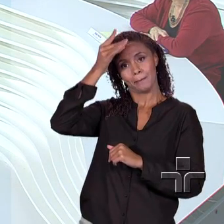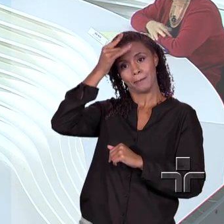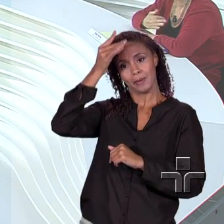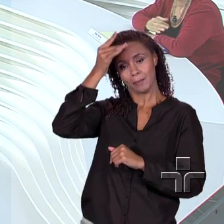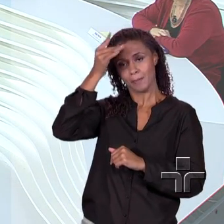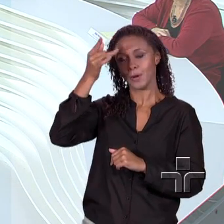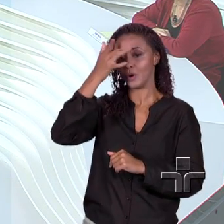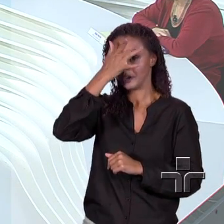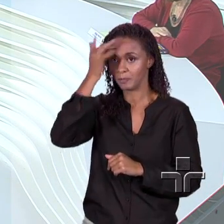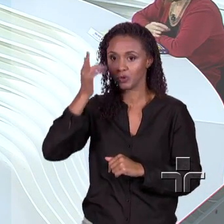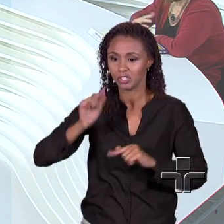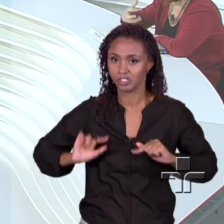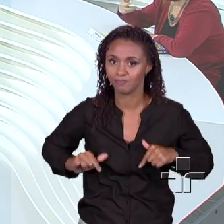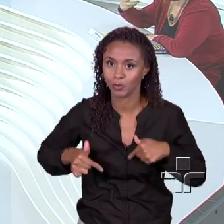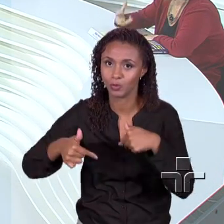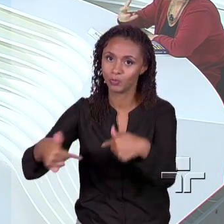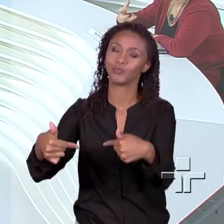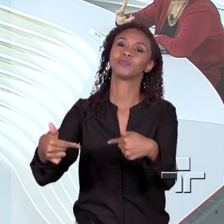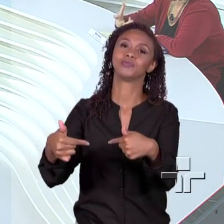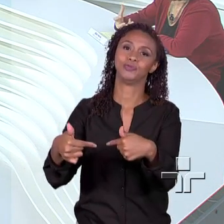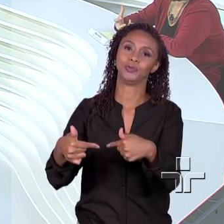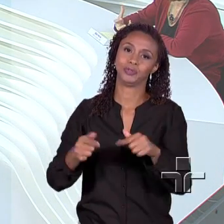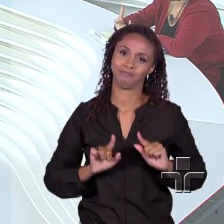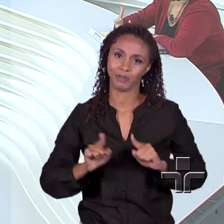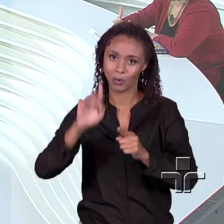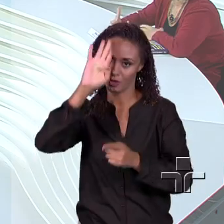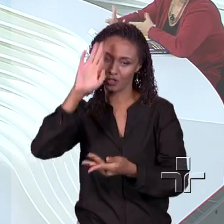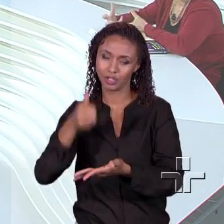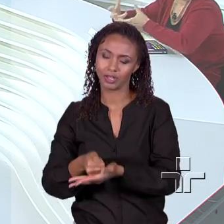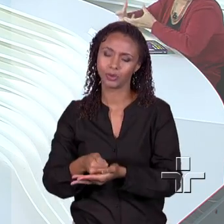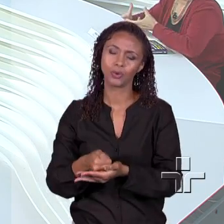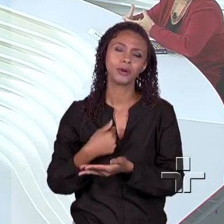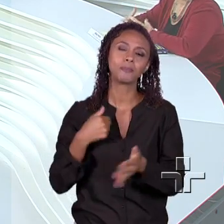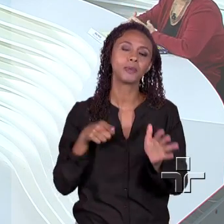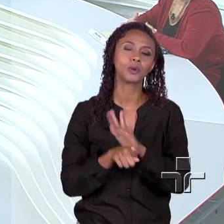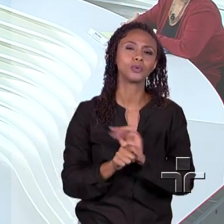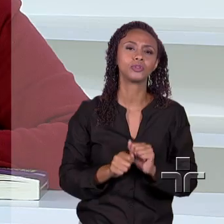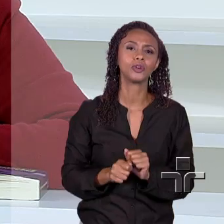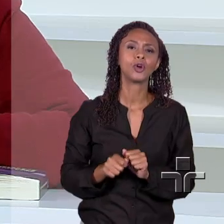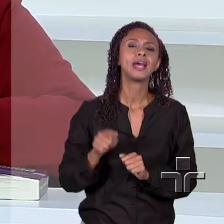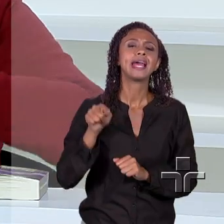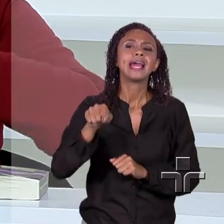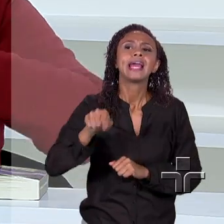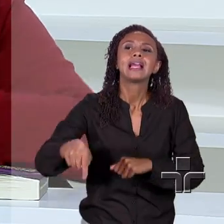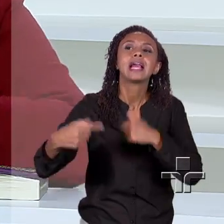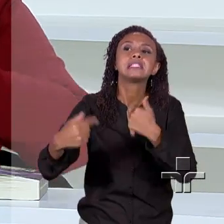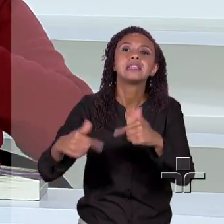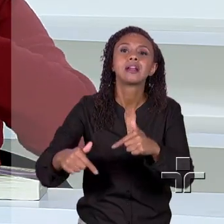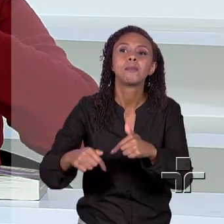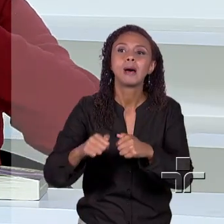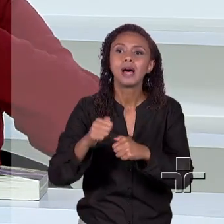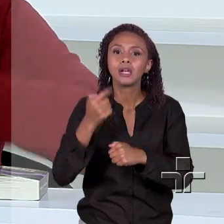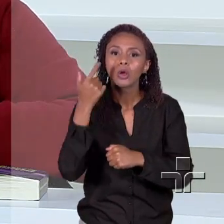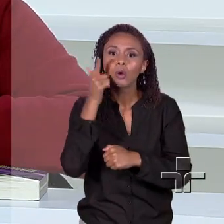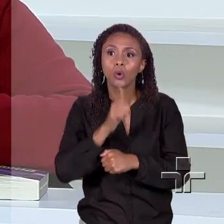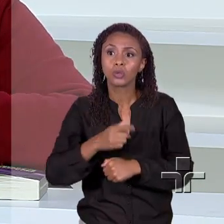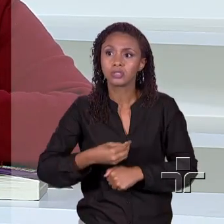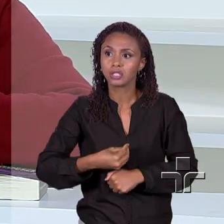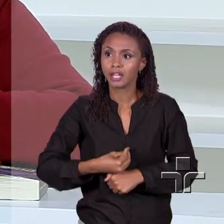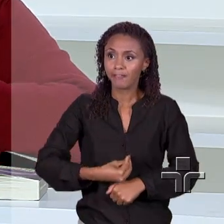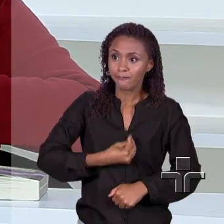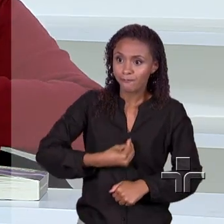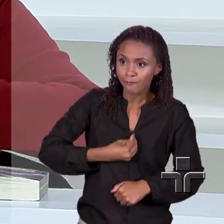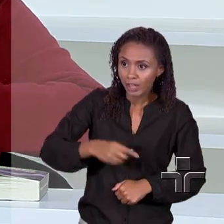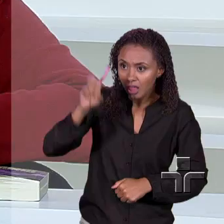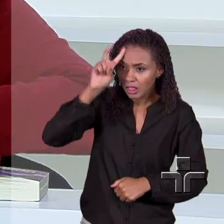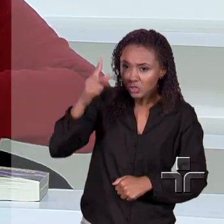contra a ditadura, né? É como você vê esse tipo de trabalho, de recolher vidas, histórias de